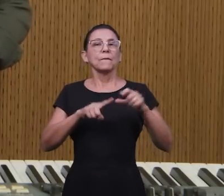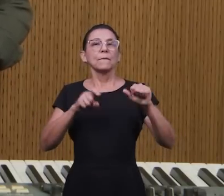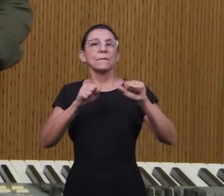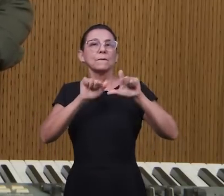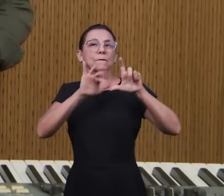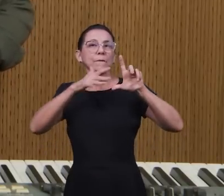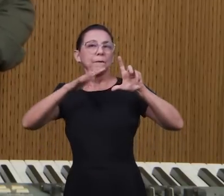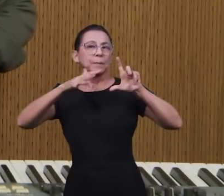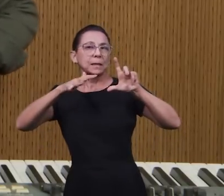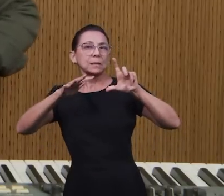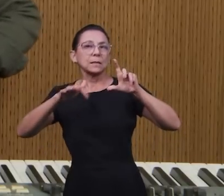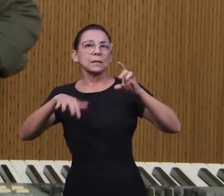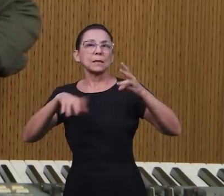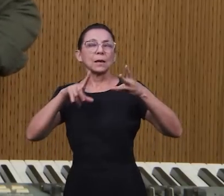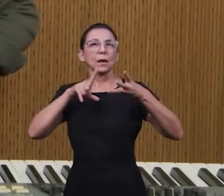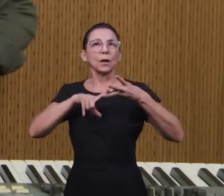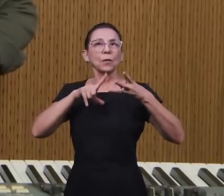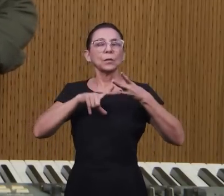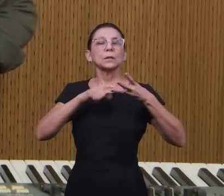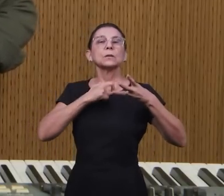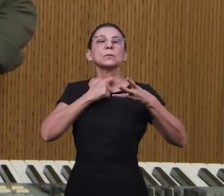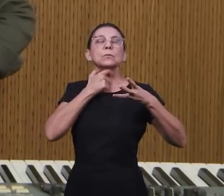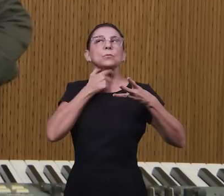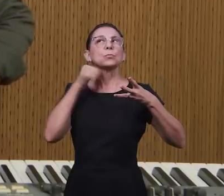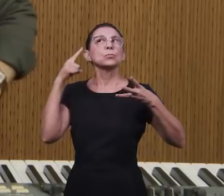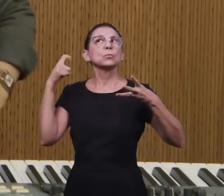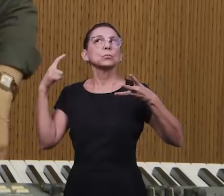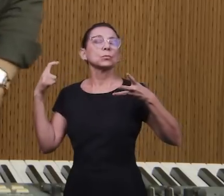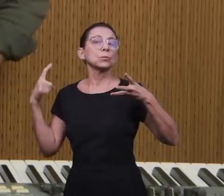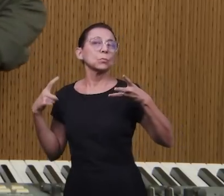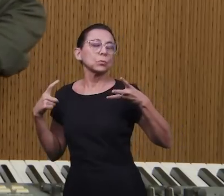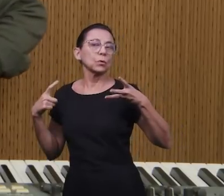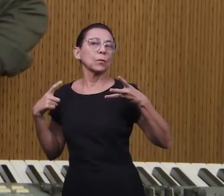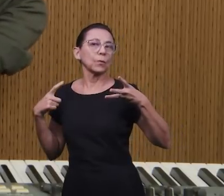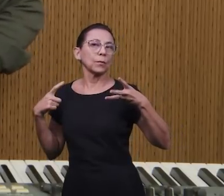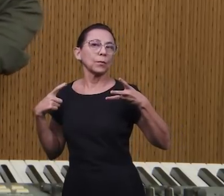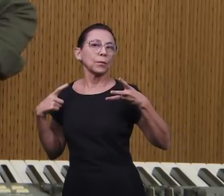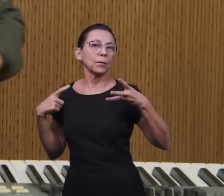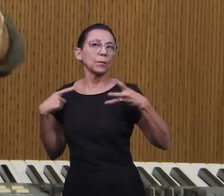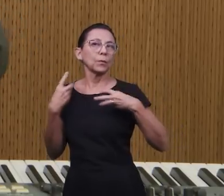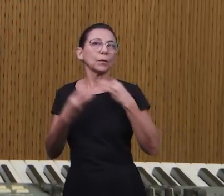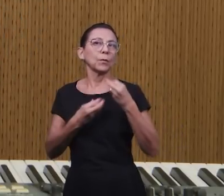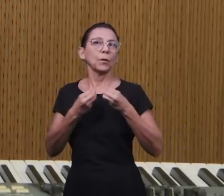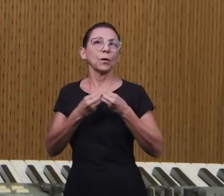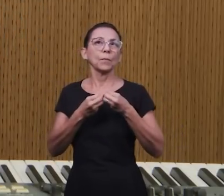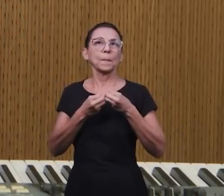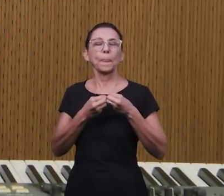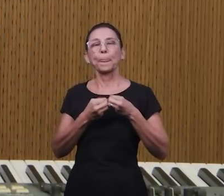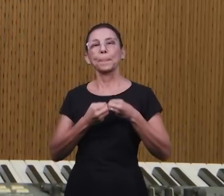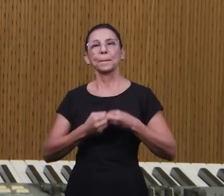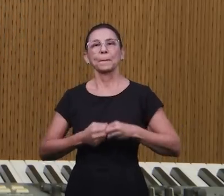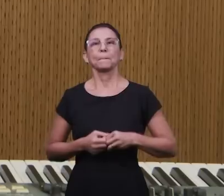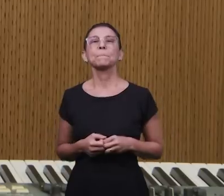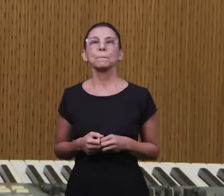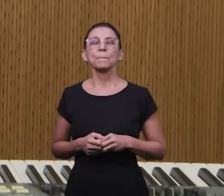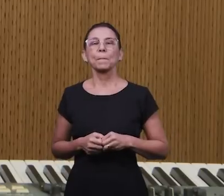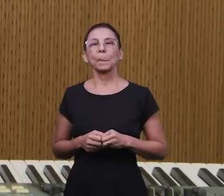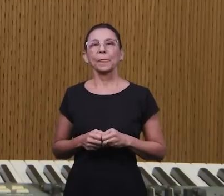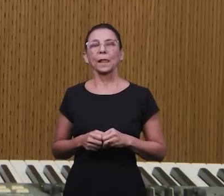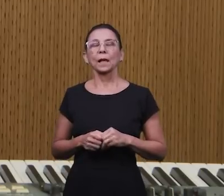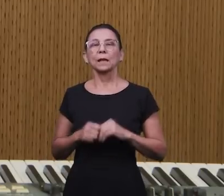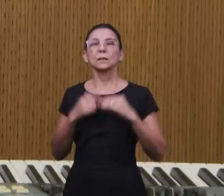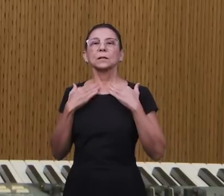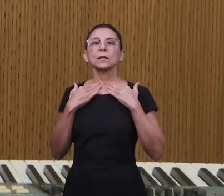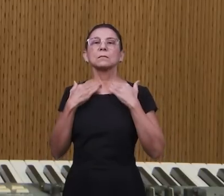o ajuste do meu som. Como eu estou ajustando esse som? Através da posição dos meus